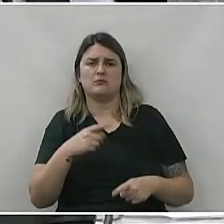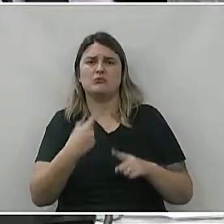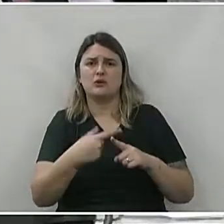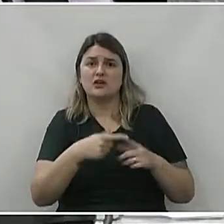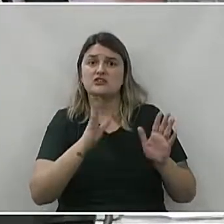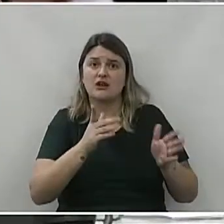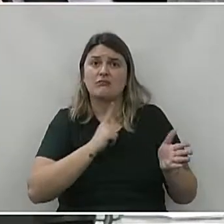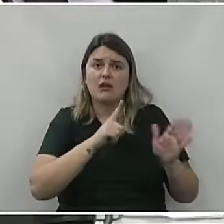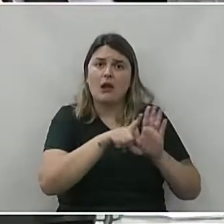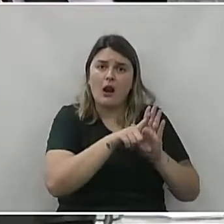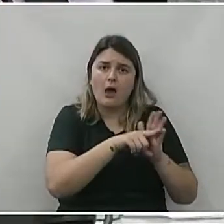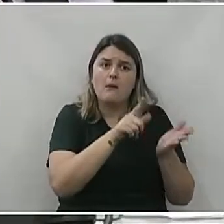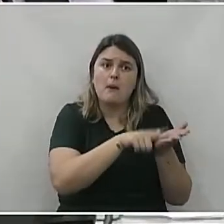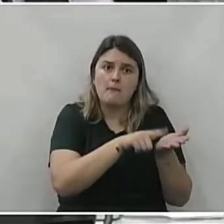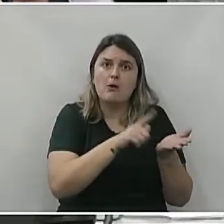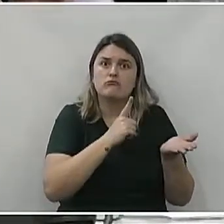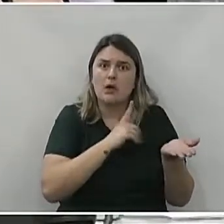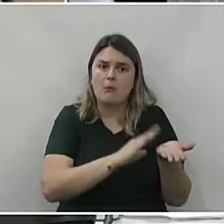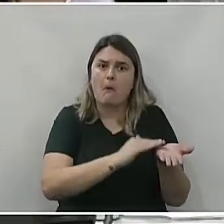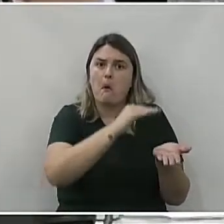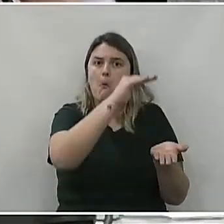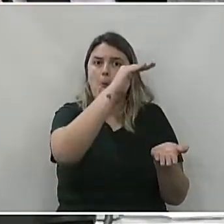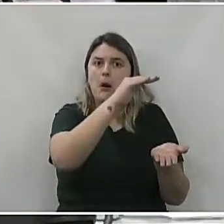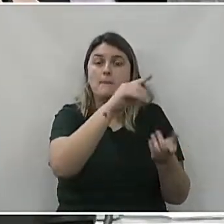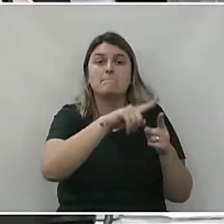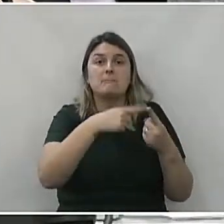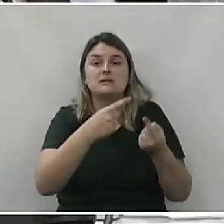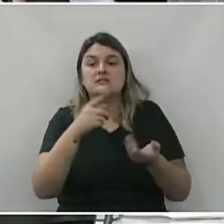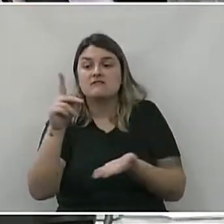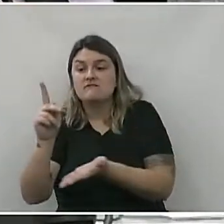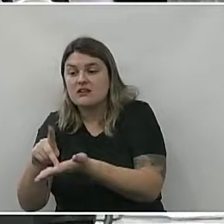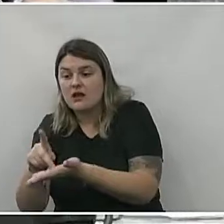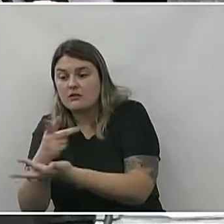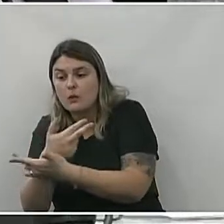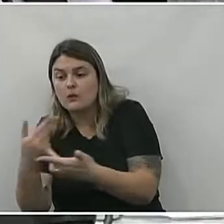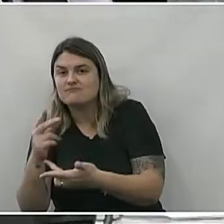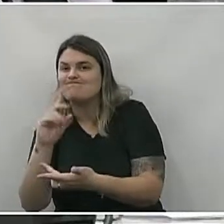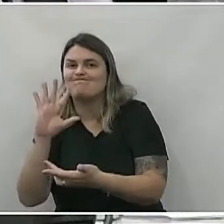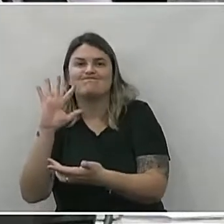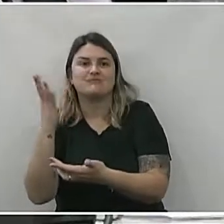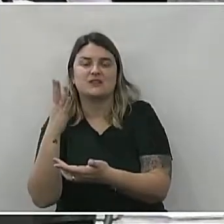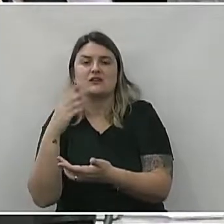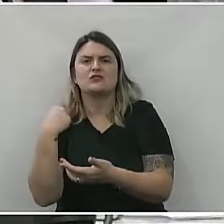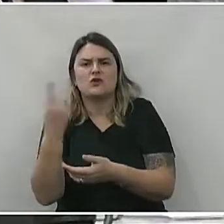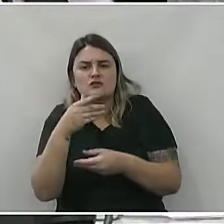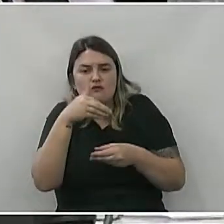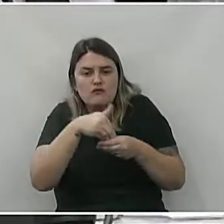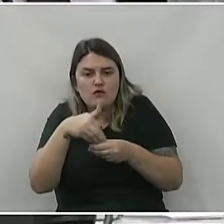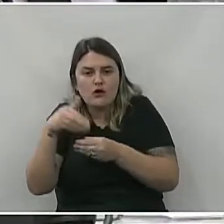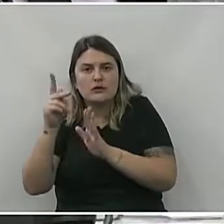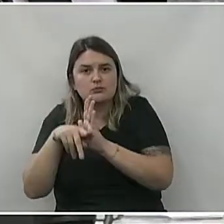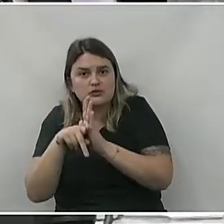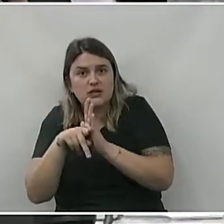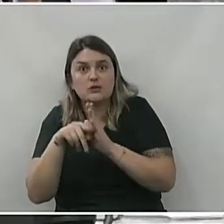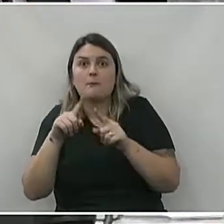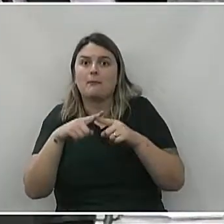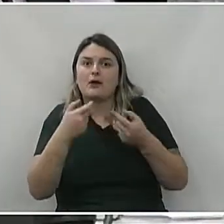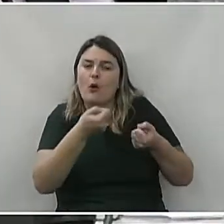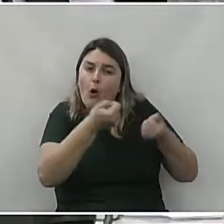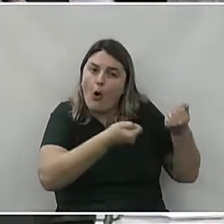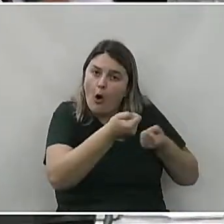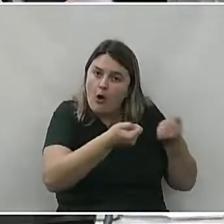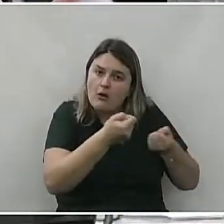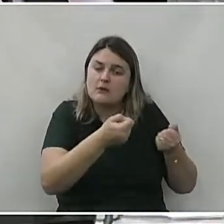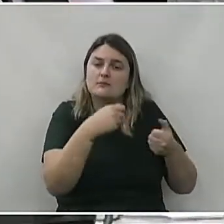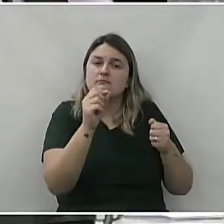papel. Então, a gente hoje faz um papel, né, faz o nosso papel enquanto vereadores de votar um projeto desse, mas também a gente tem que cobrar para que todos os